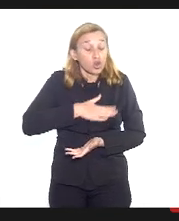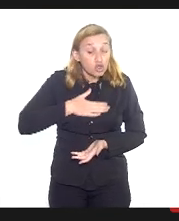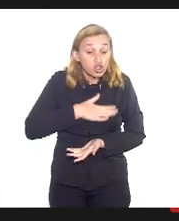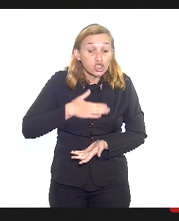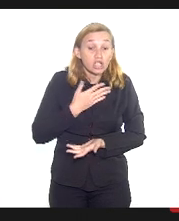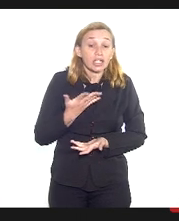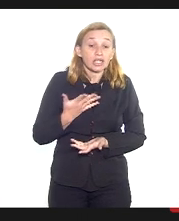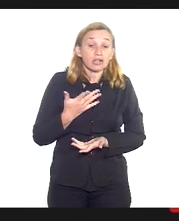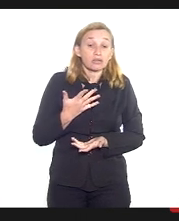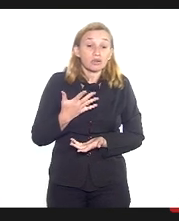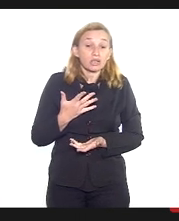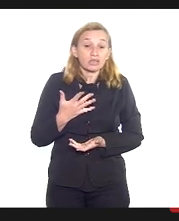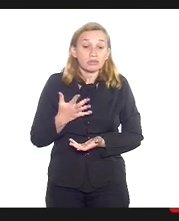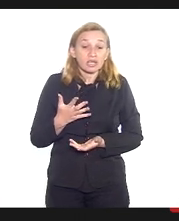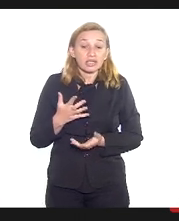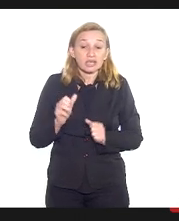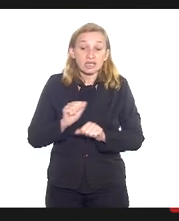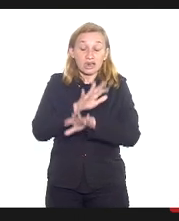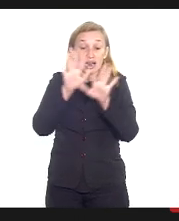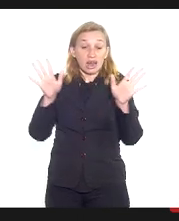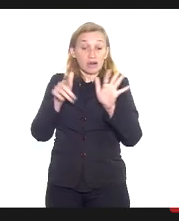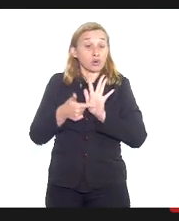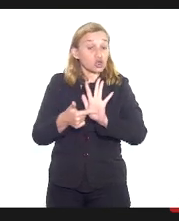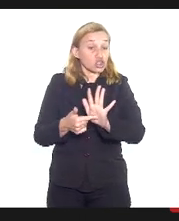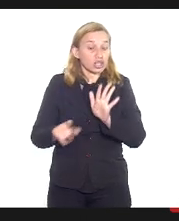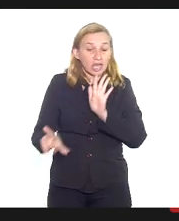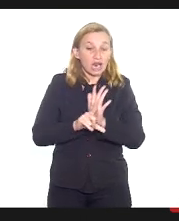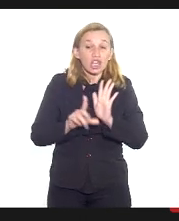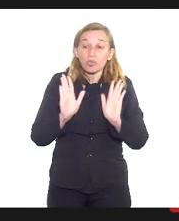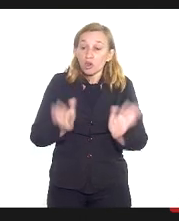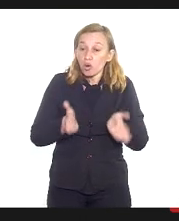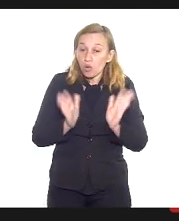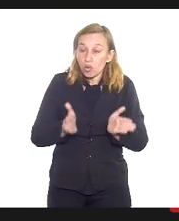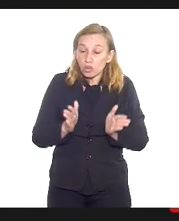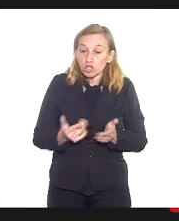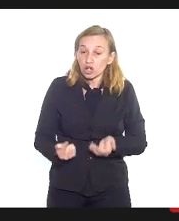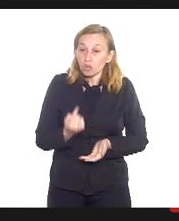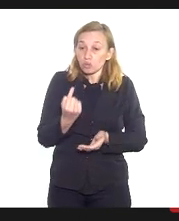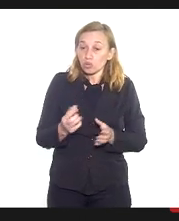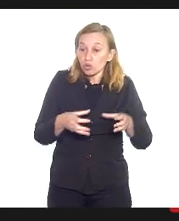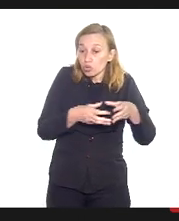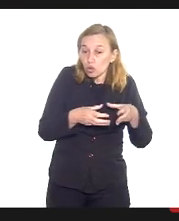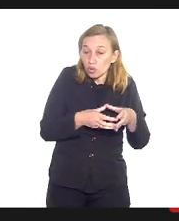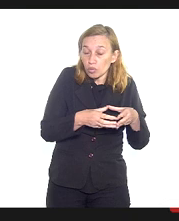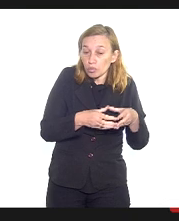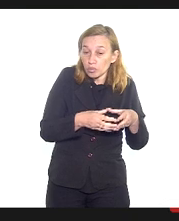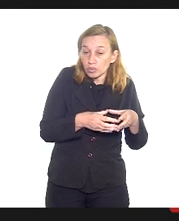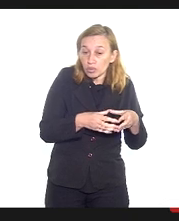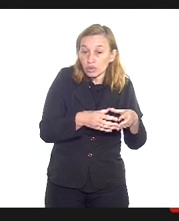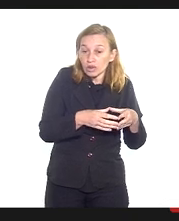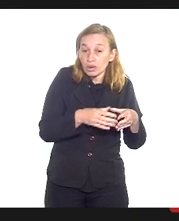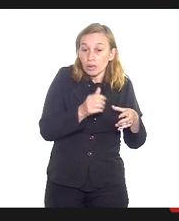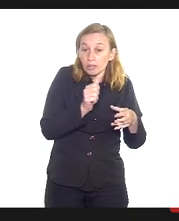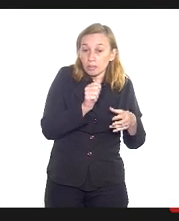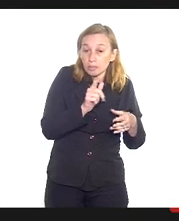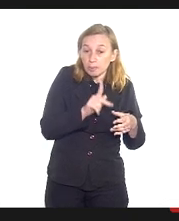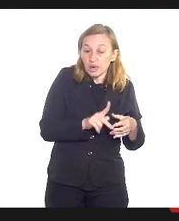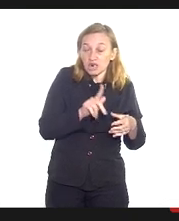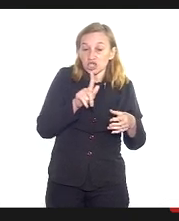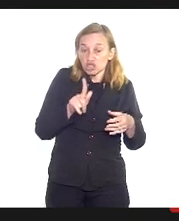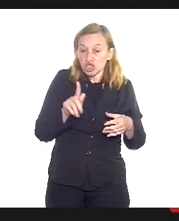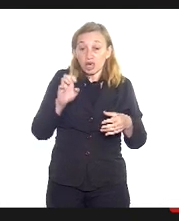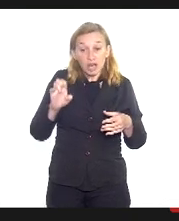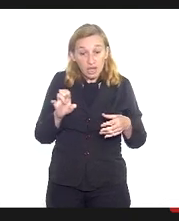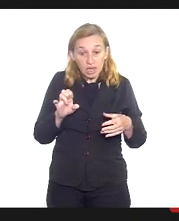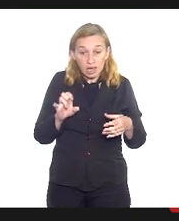fosse algo definido claramente na lei, porque hoje é um pessoal que está na AF15 e é um pessoal que está na PGE. Nós gostaríamos de algo, vamos dizer assim,